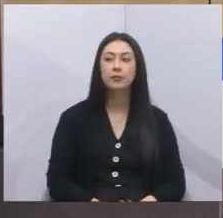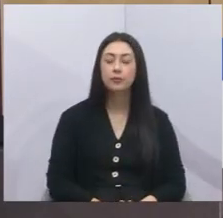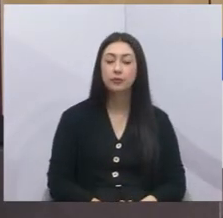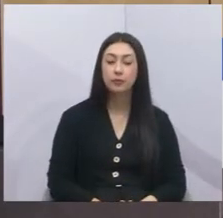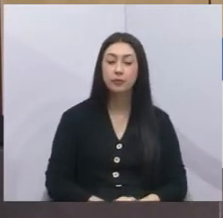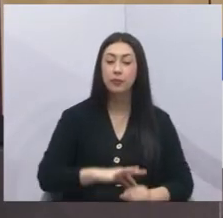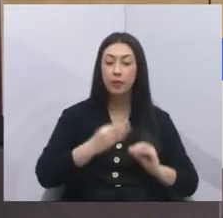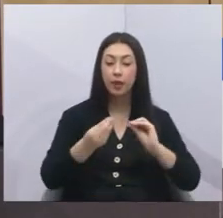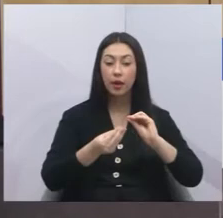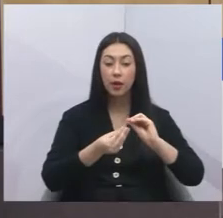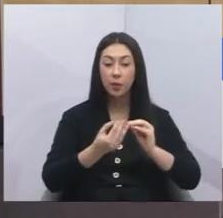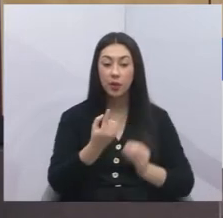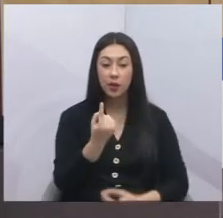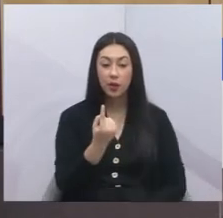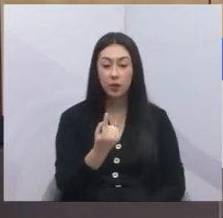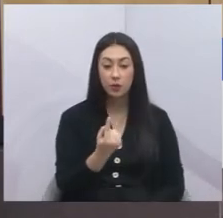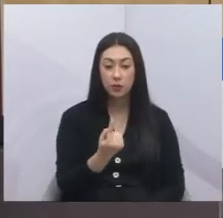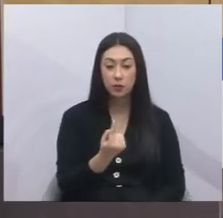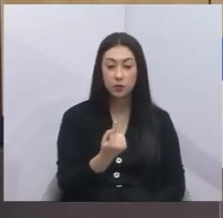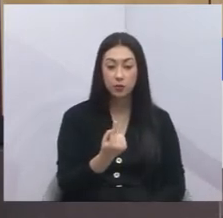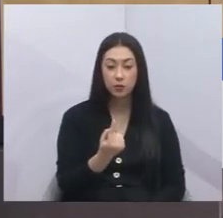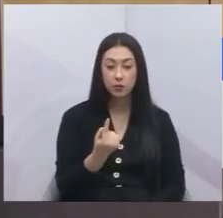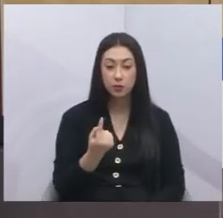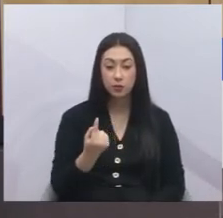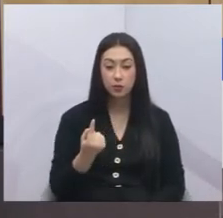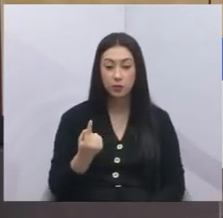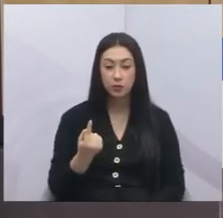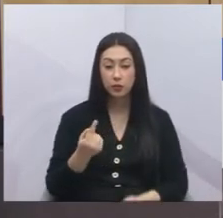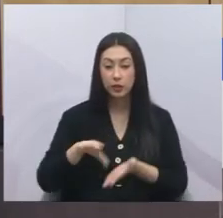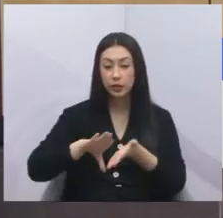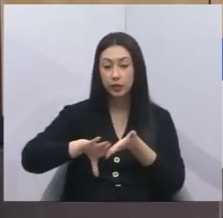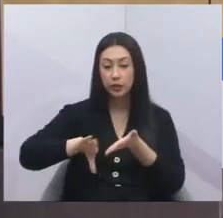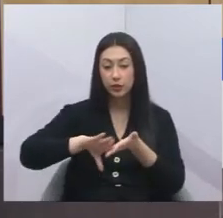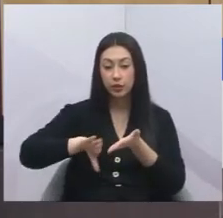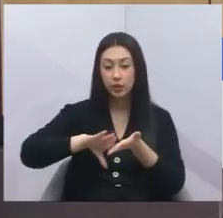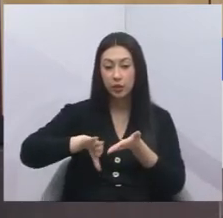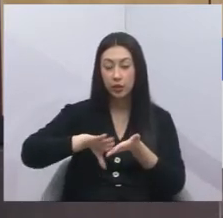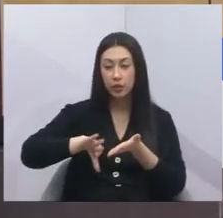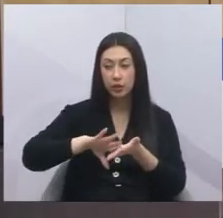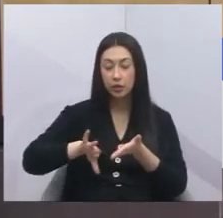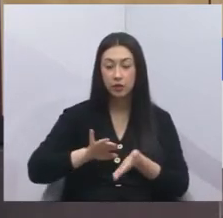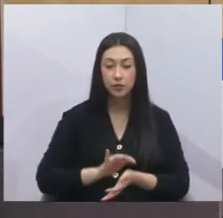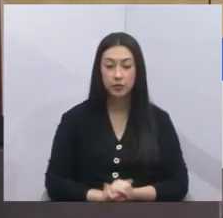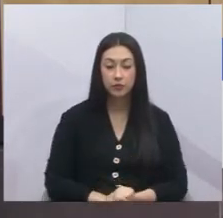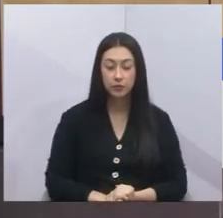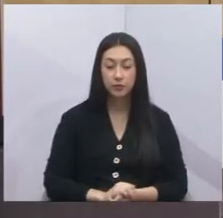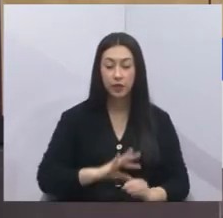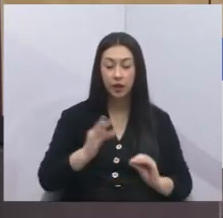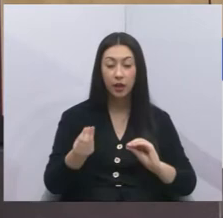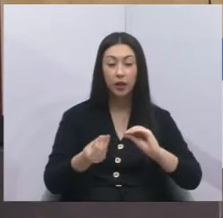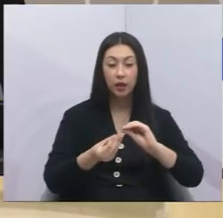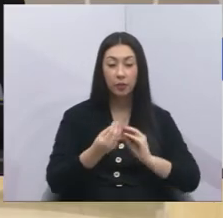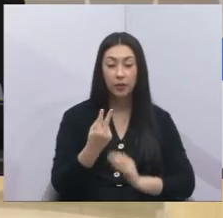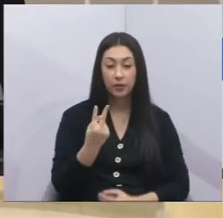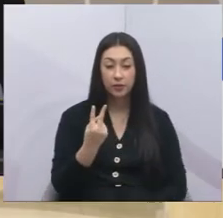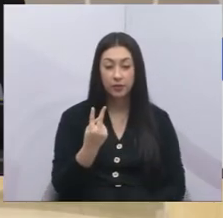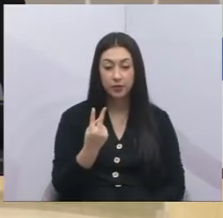A emenda 1, ela foi retirada pelo autor. Emenda 2.